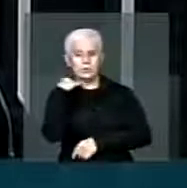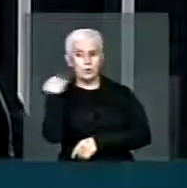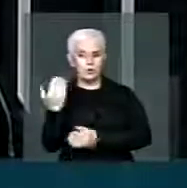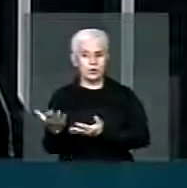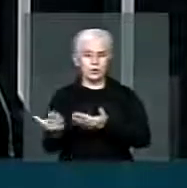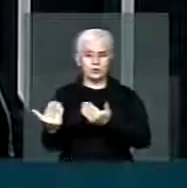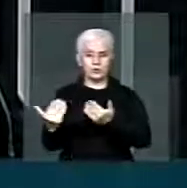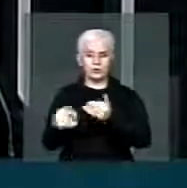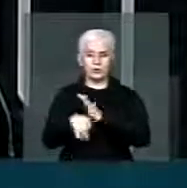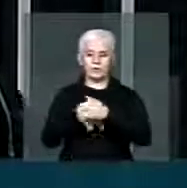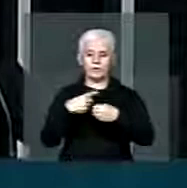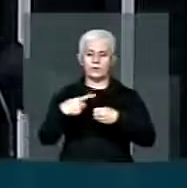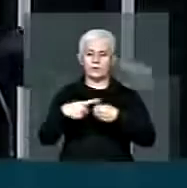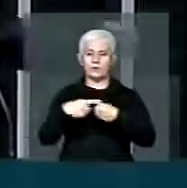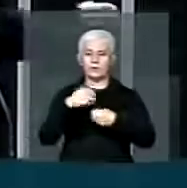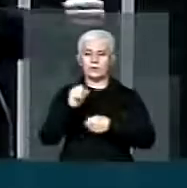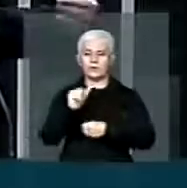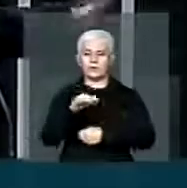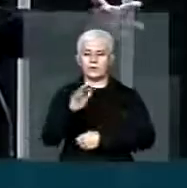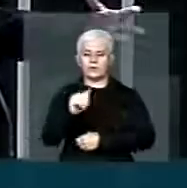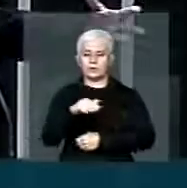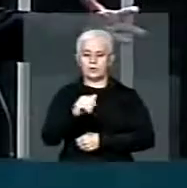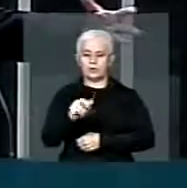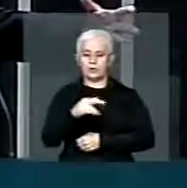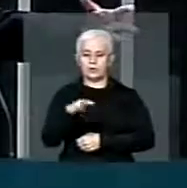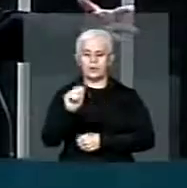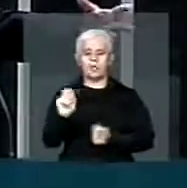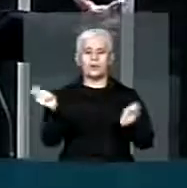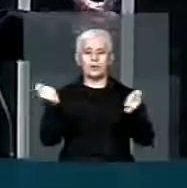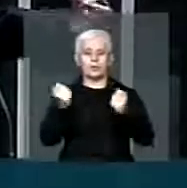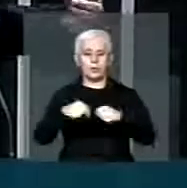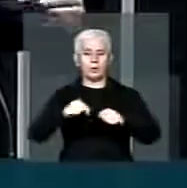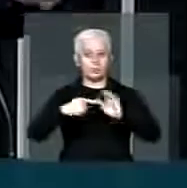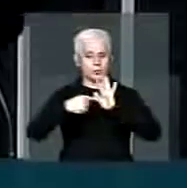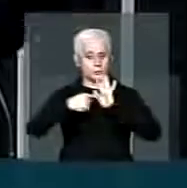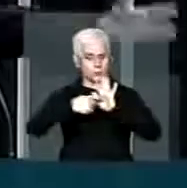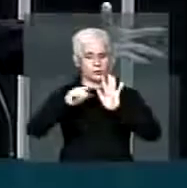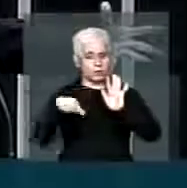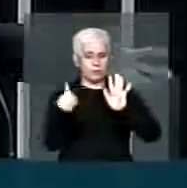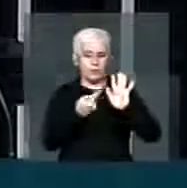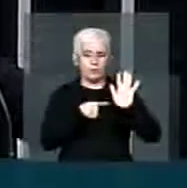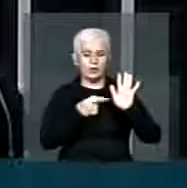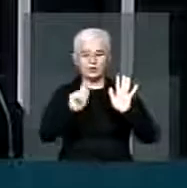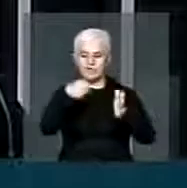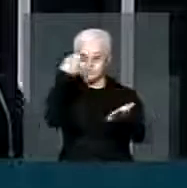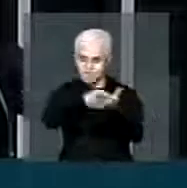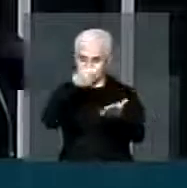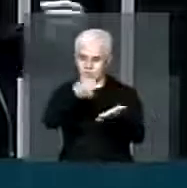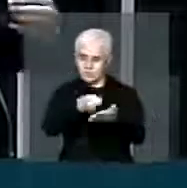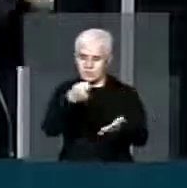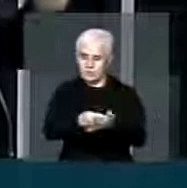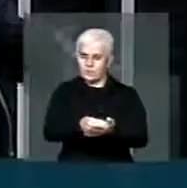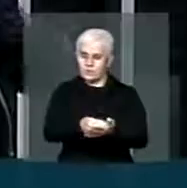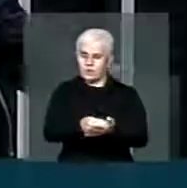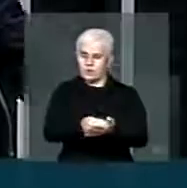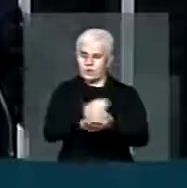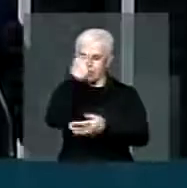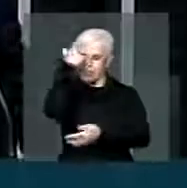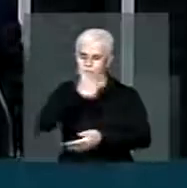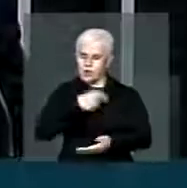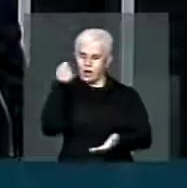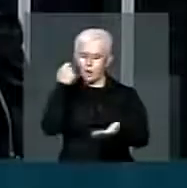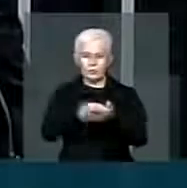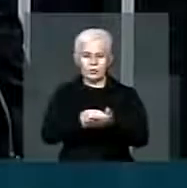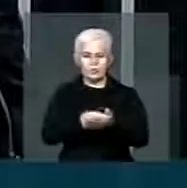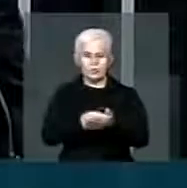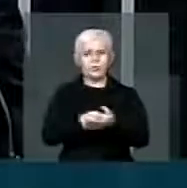jovens possam significar para nós uma exigência, um imperativo moral